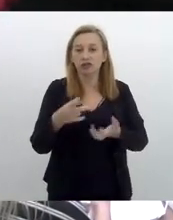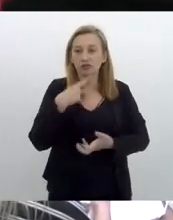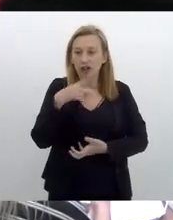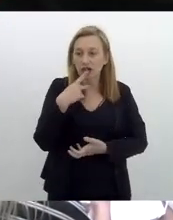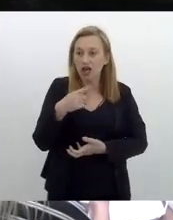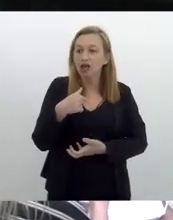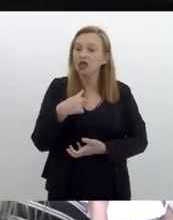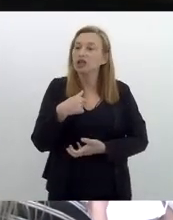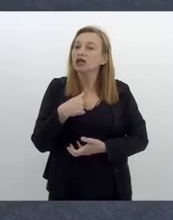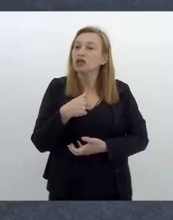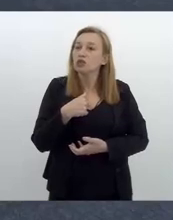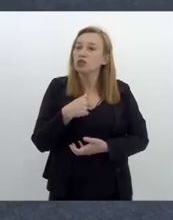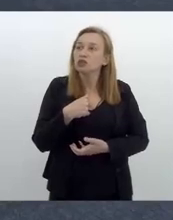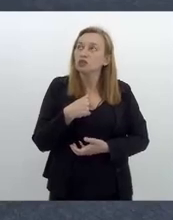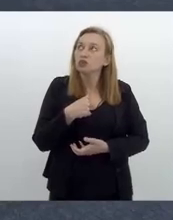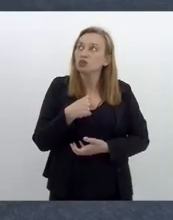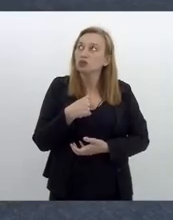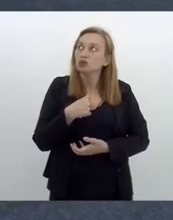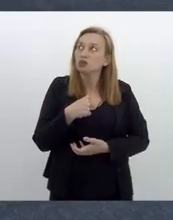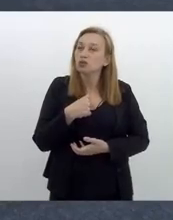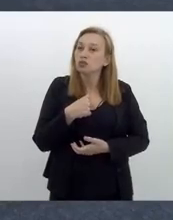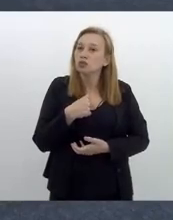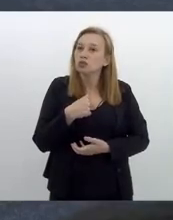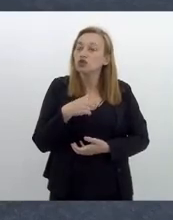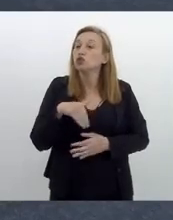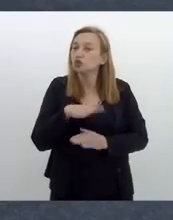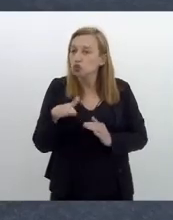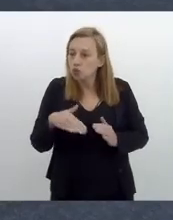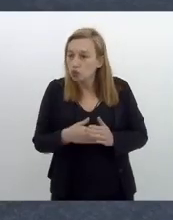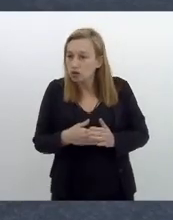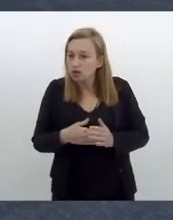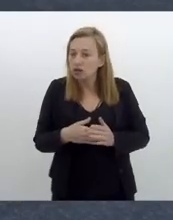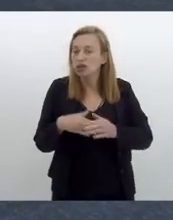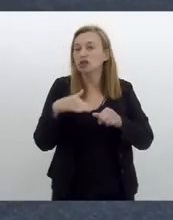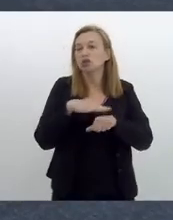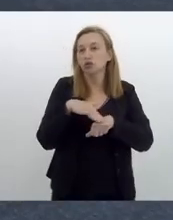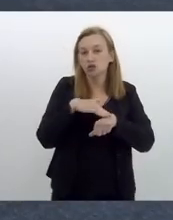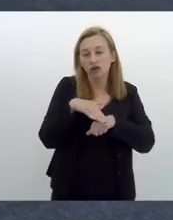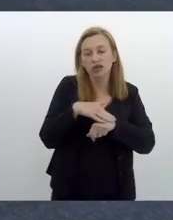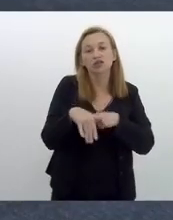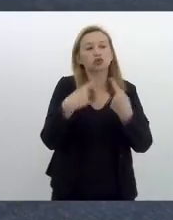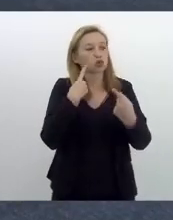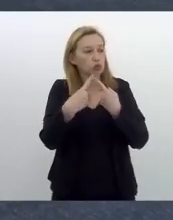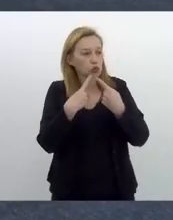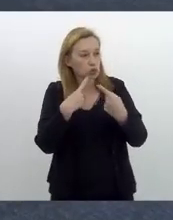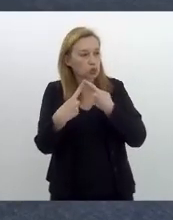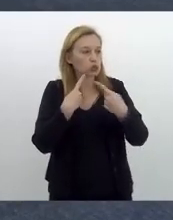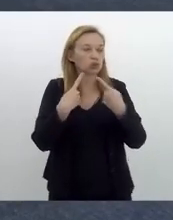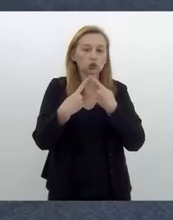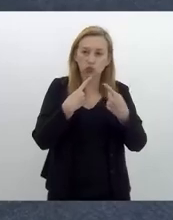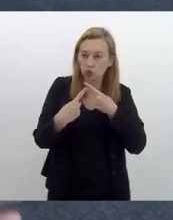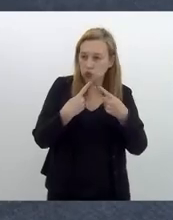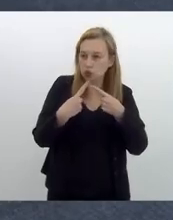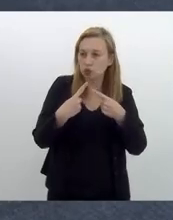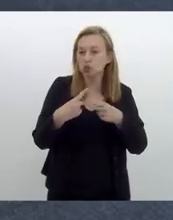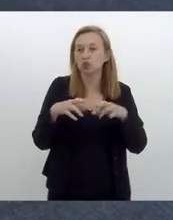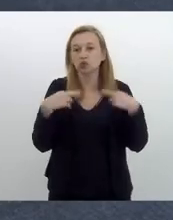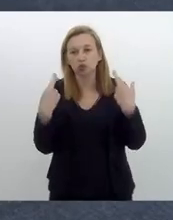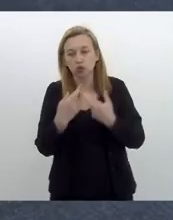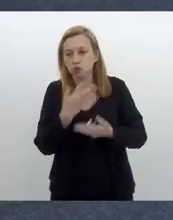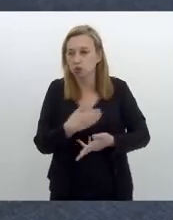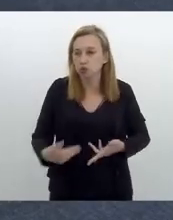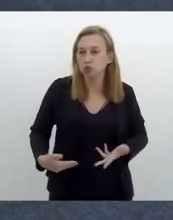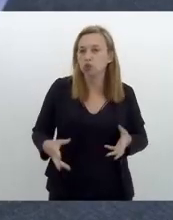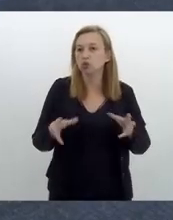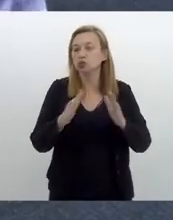eu participei de absolutamente todas as rodadas de debate de discussão seja audiência seja